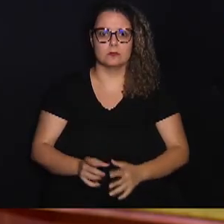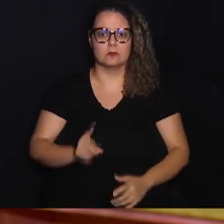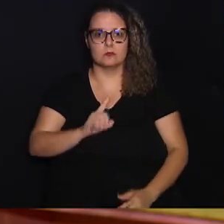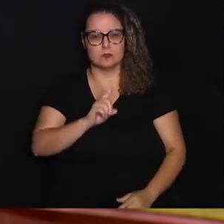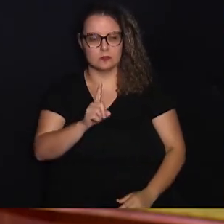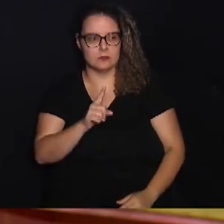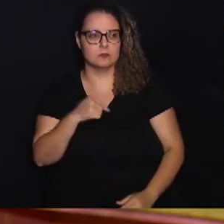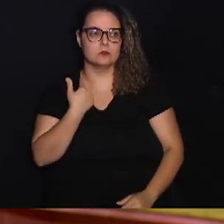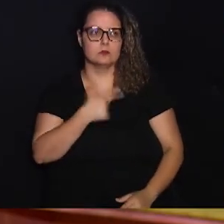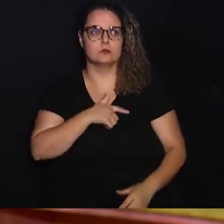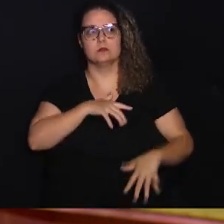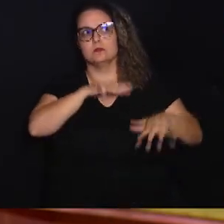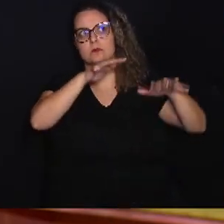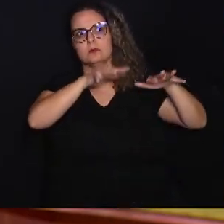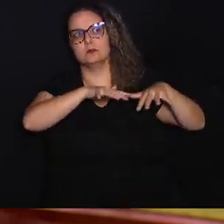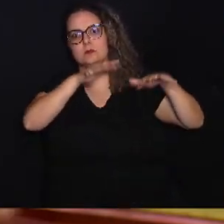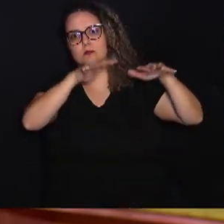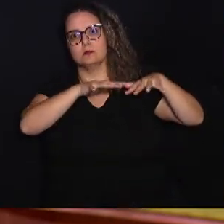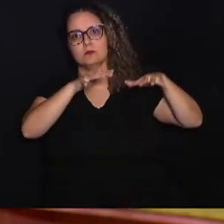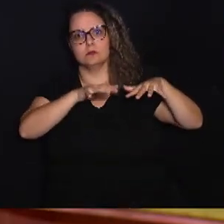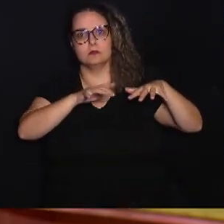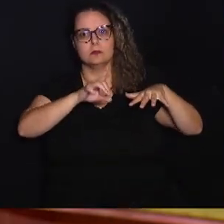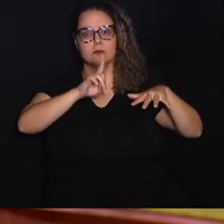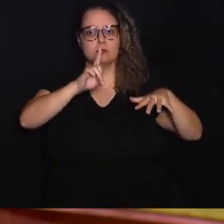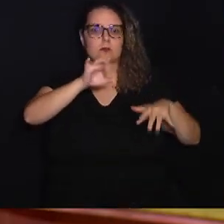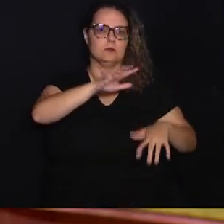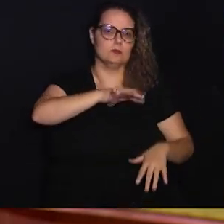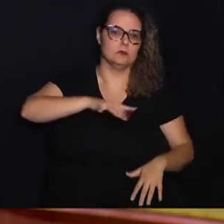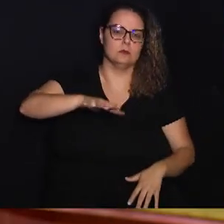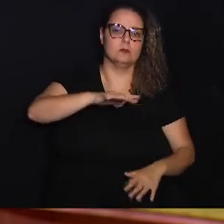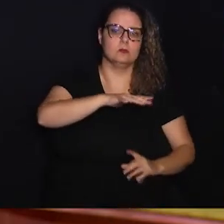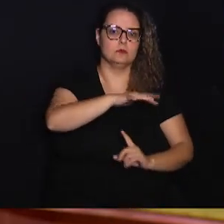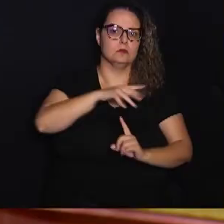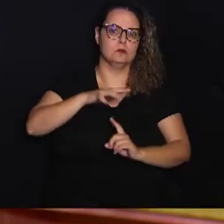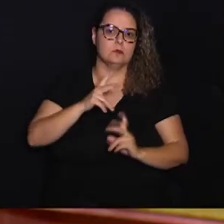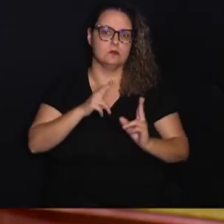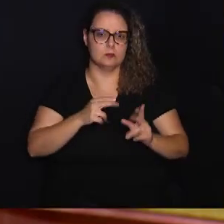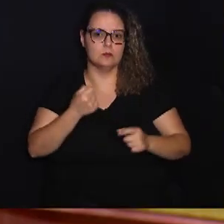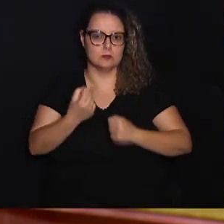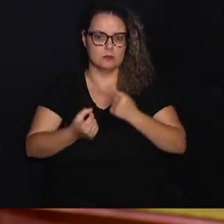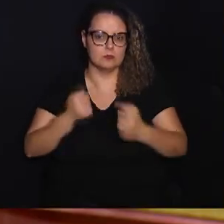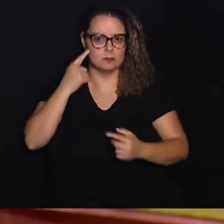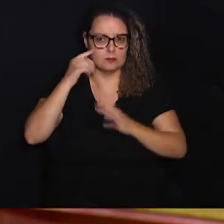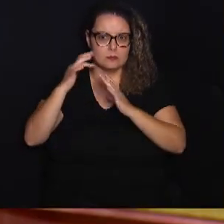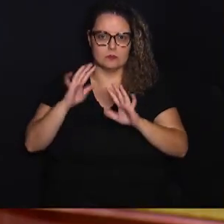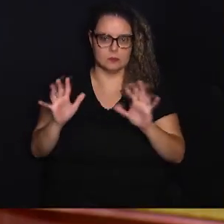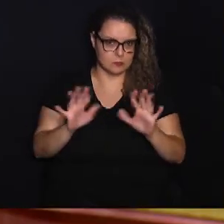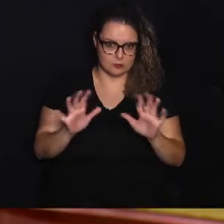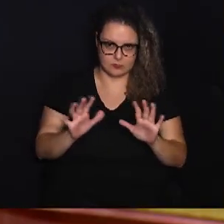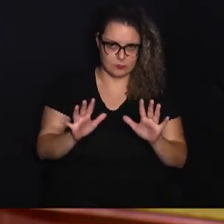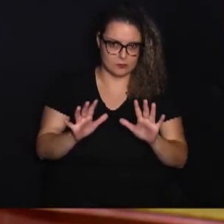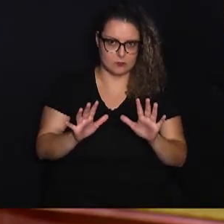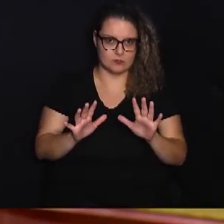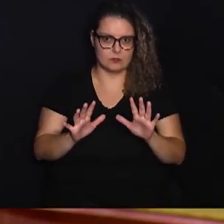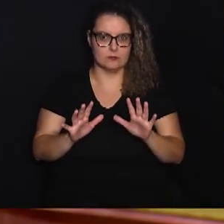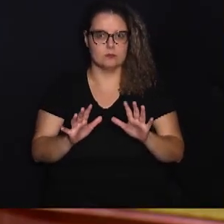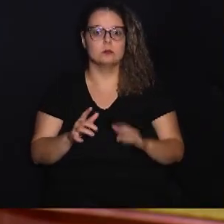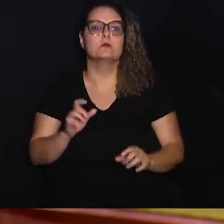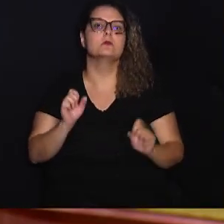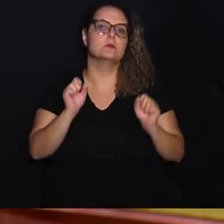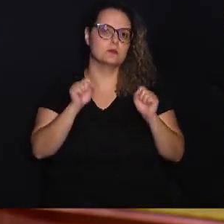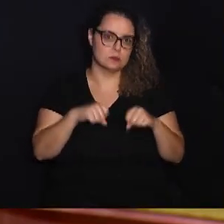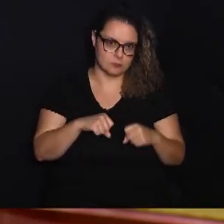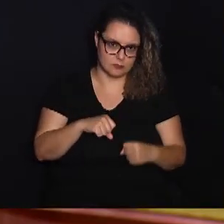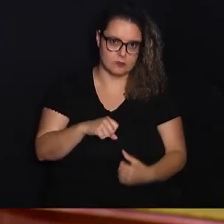cultuamos deuses da natureza, por exemplo, como algumas pessoas podem pensar. Não, não é isso. Mas sim,